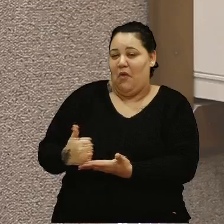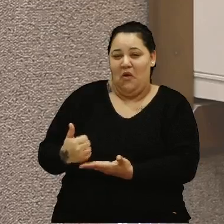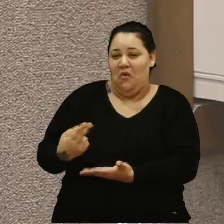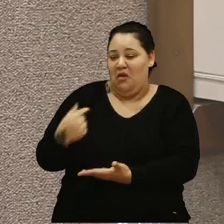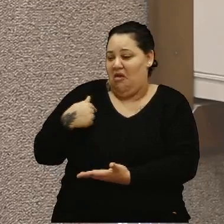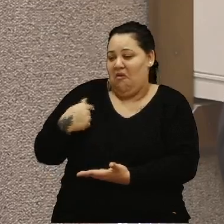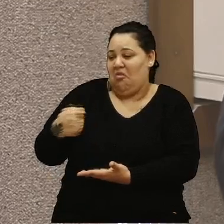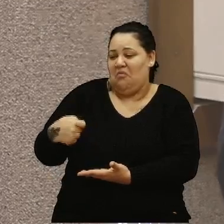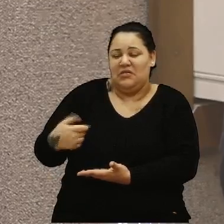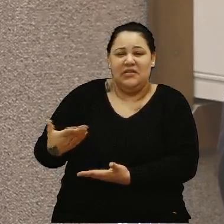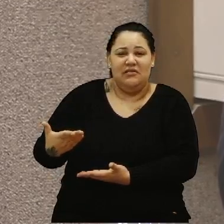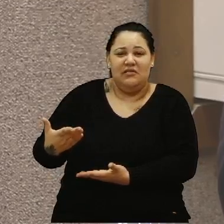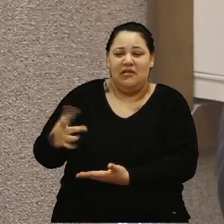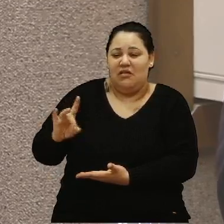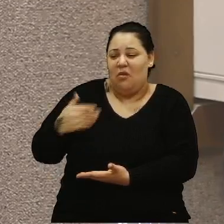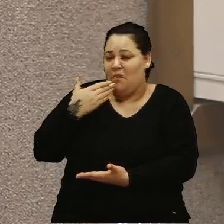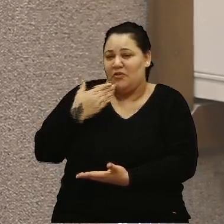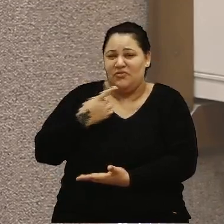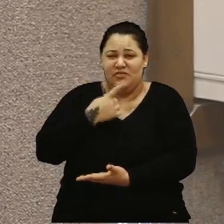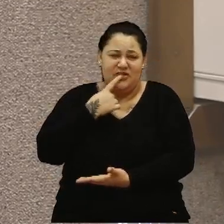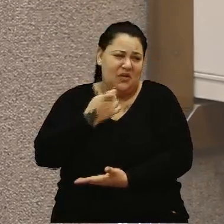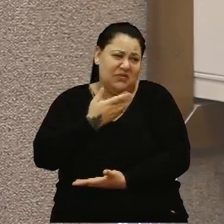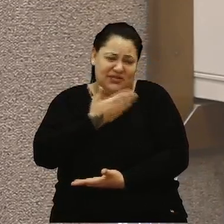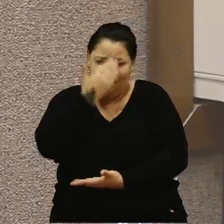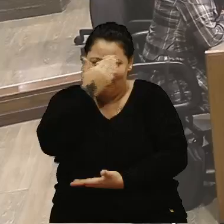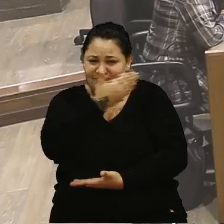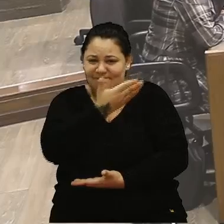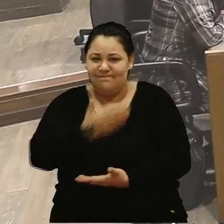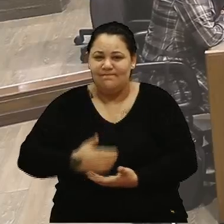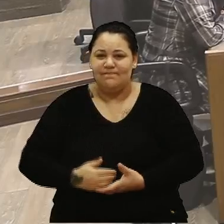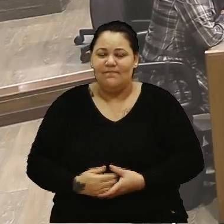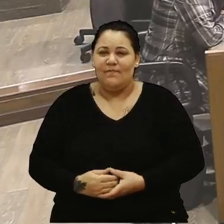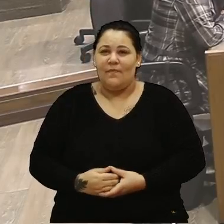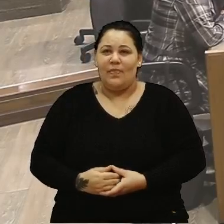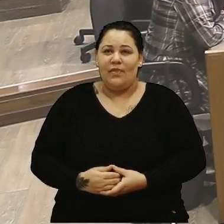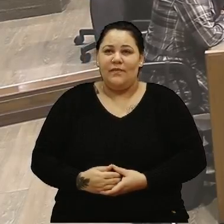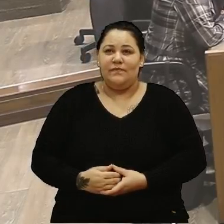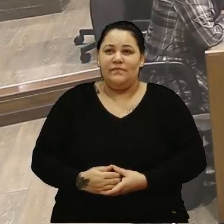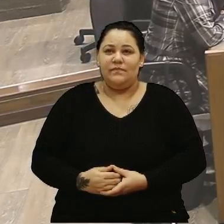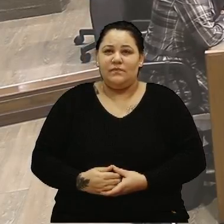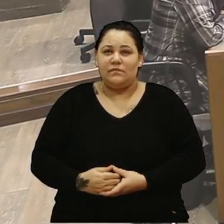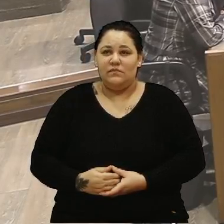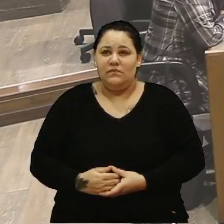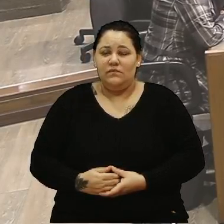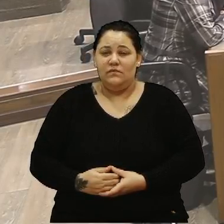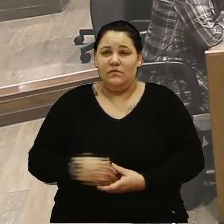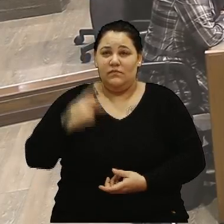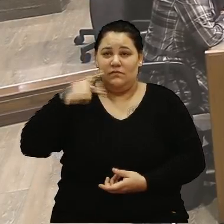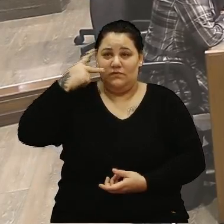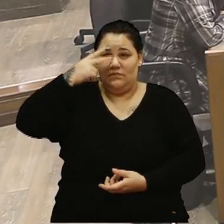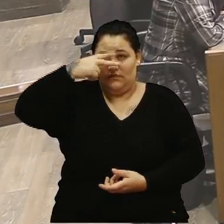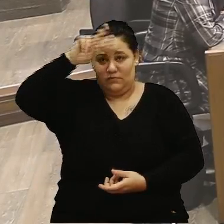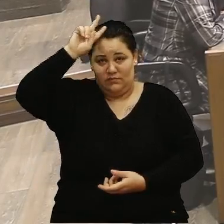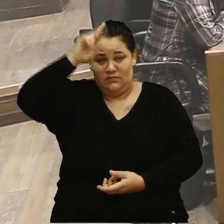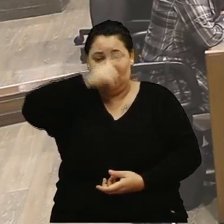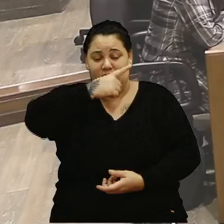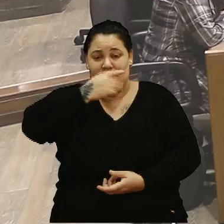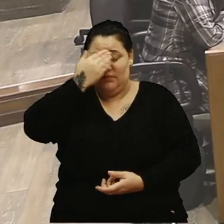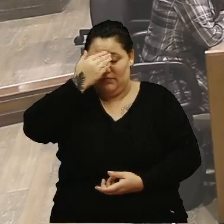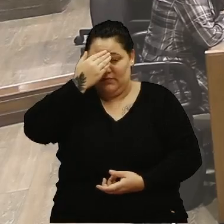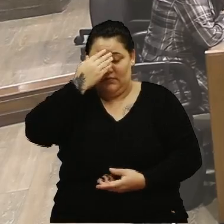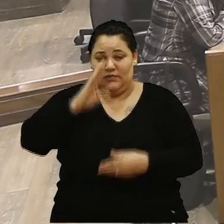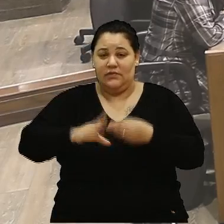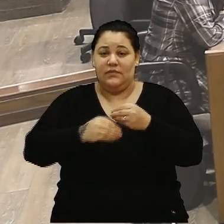Tá? É só isso que eu peço à senhora. Né? Obrigado. Vereador Ramon. Obrigado, vereador Edson da Rosa, pela parte.